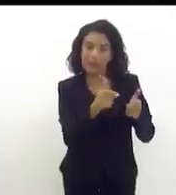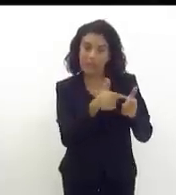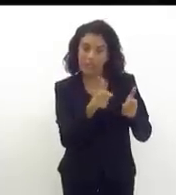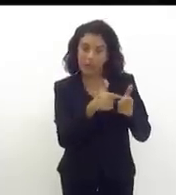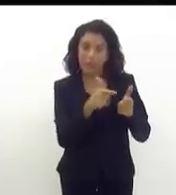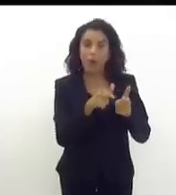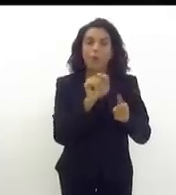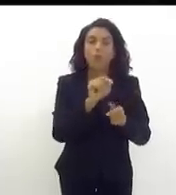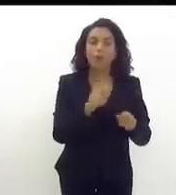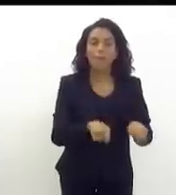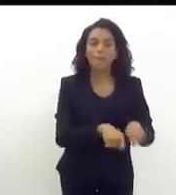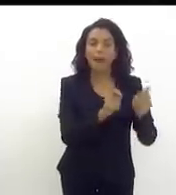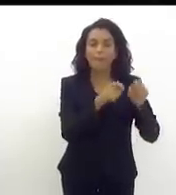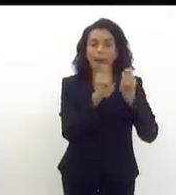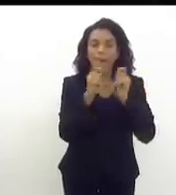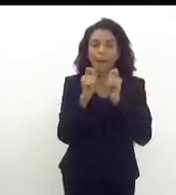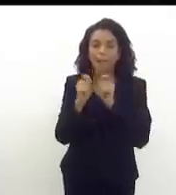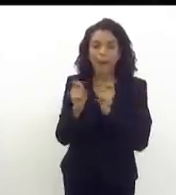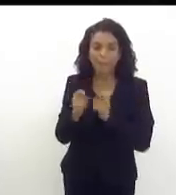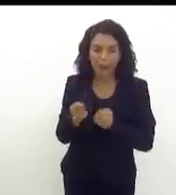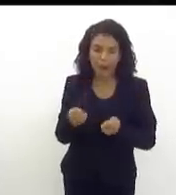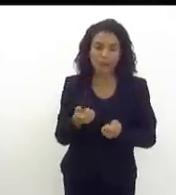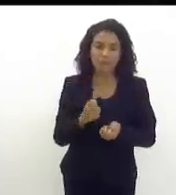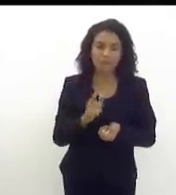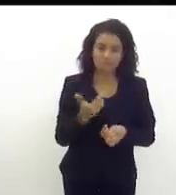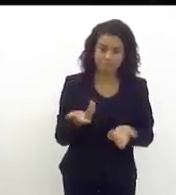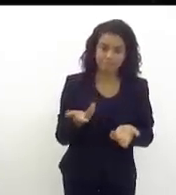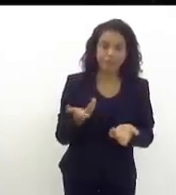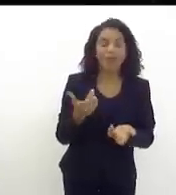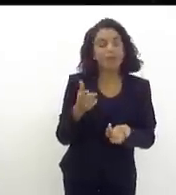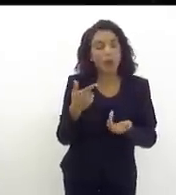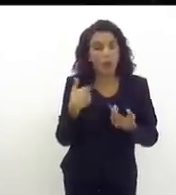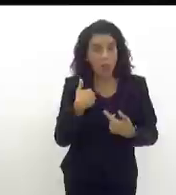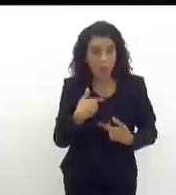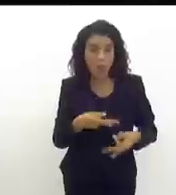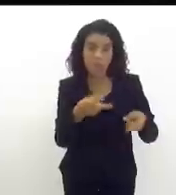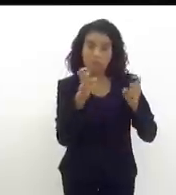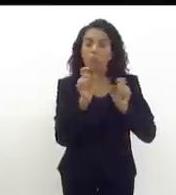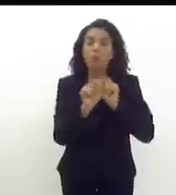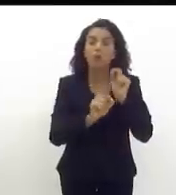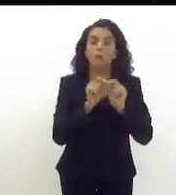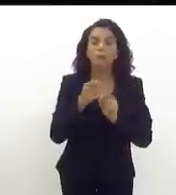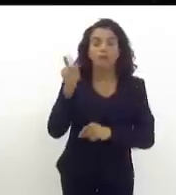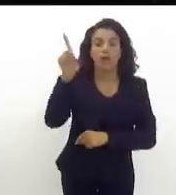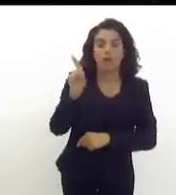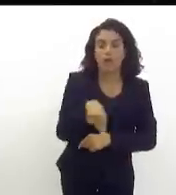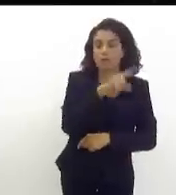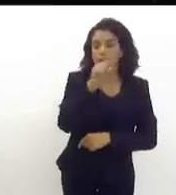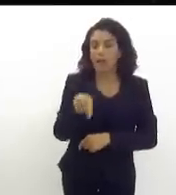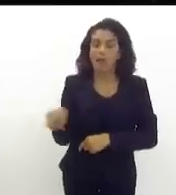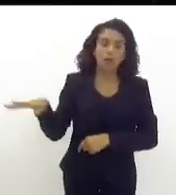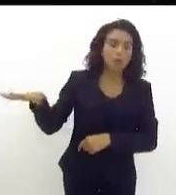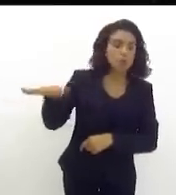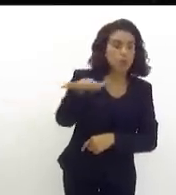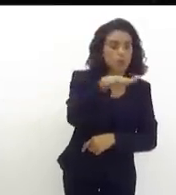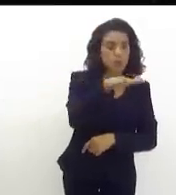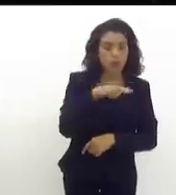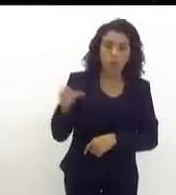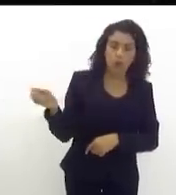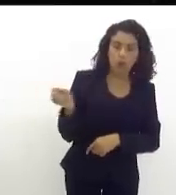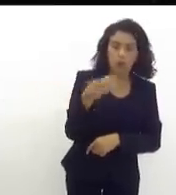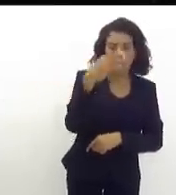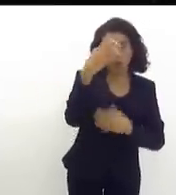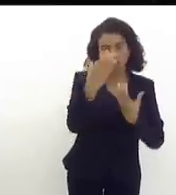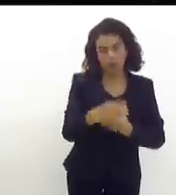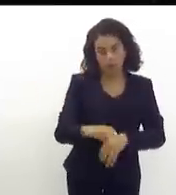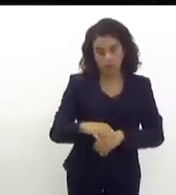fraude Eu acho que o meu modo de ver terá que ser cancelado totalmente e elaborar um